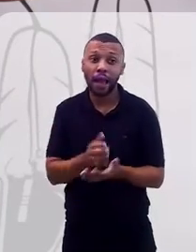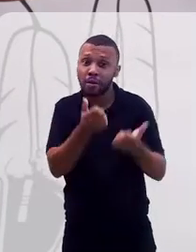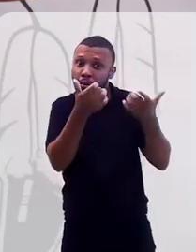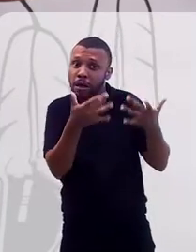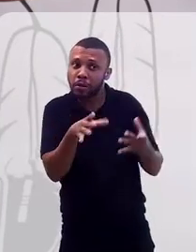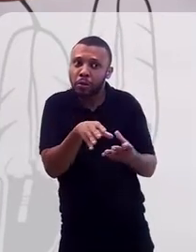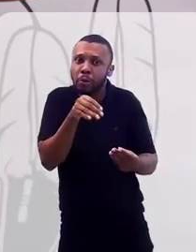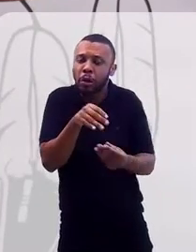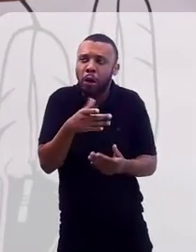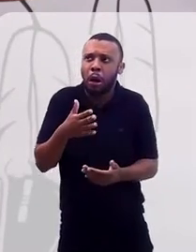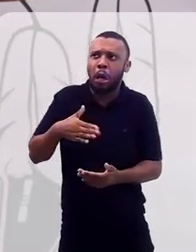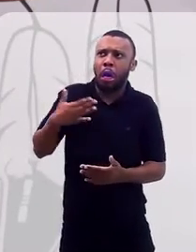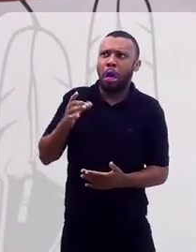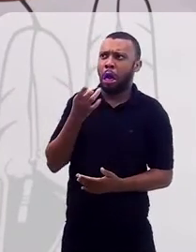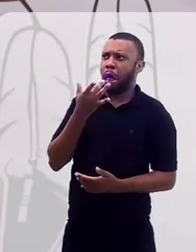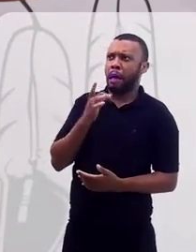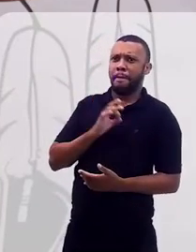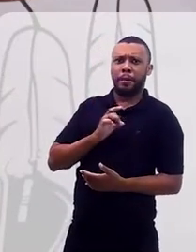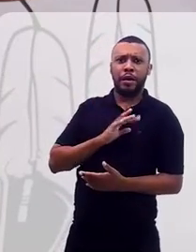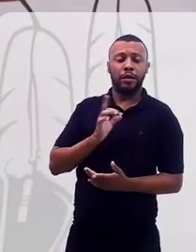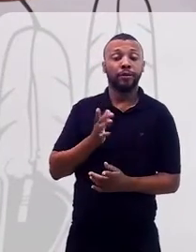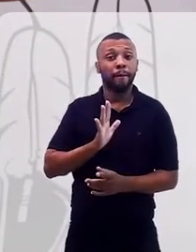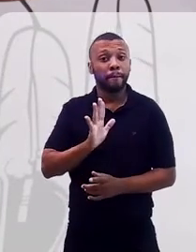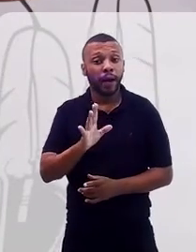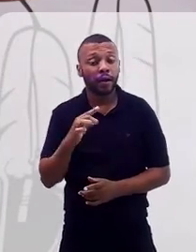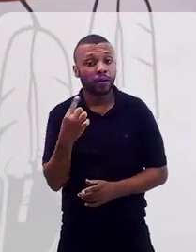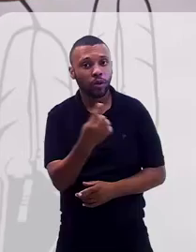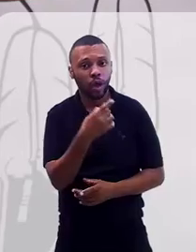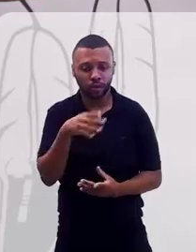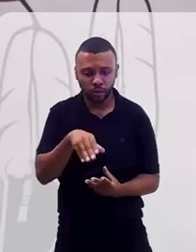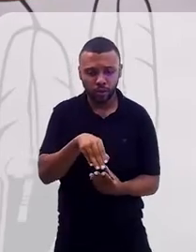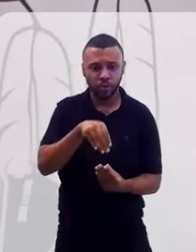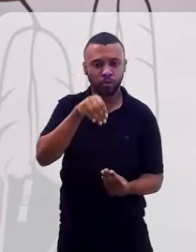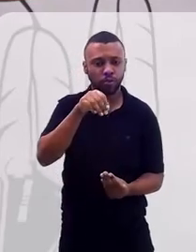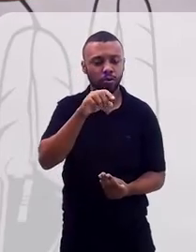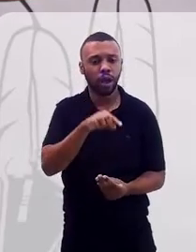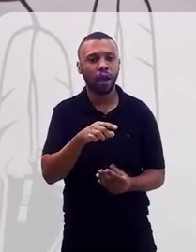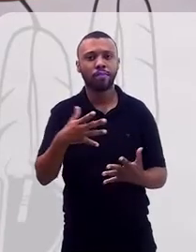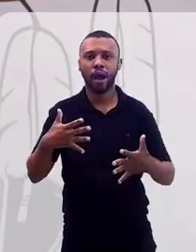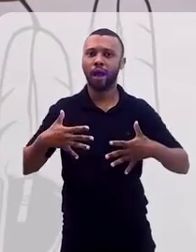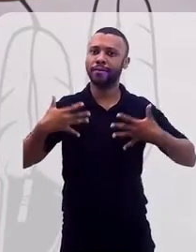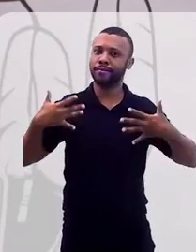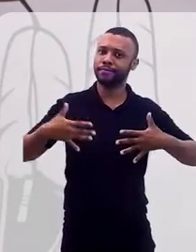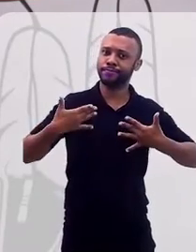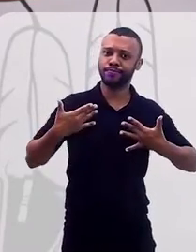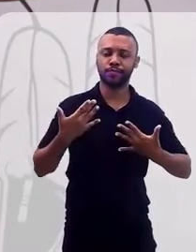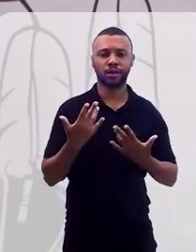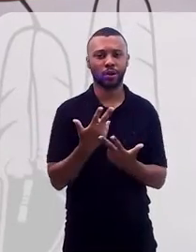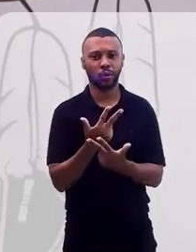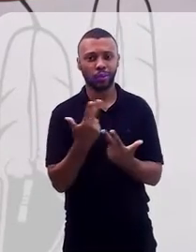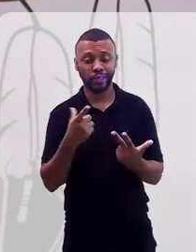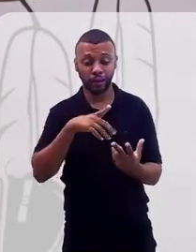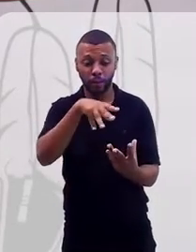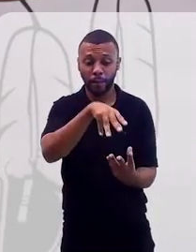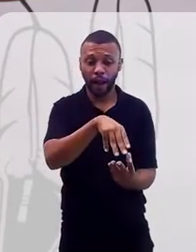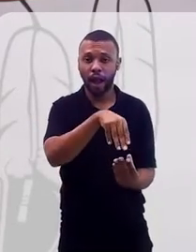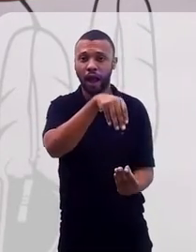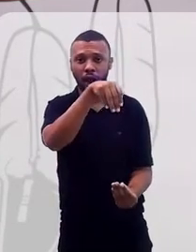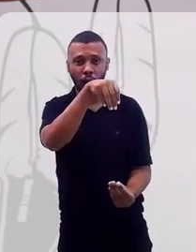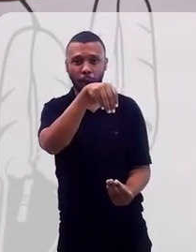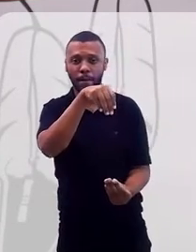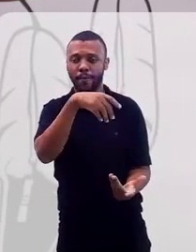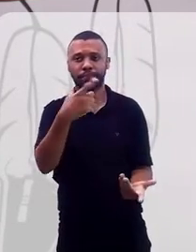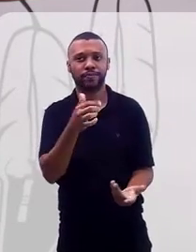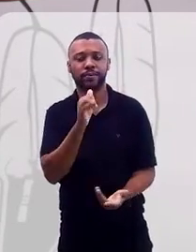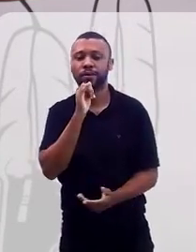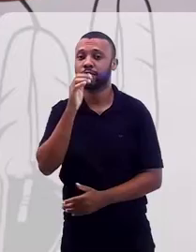isso alunas minhas diz assim ai não fala de espírito que eu morro de medo digo mas para nós espírito é assim como se fosse uma Ânima uma uma algo que tem